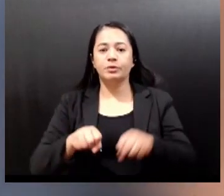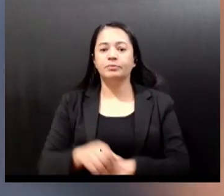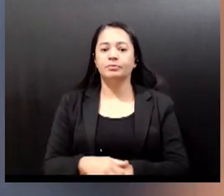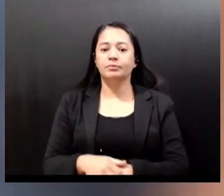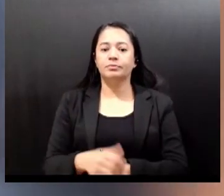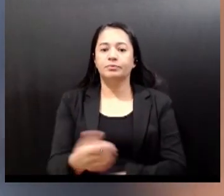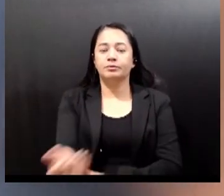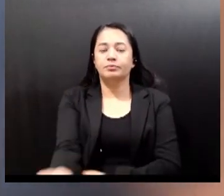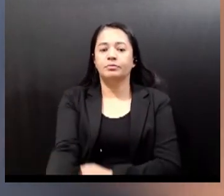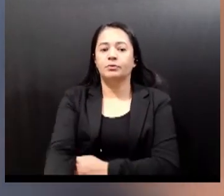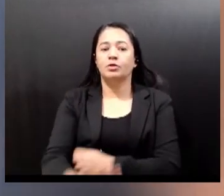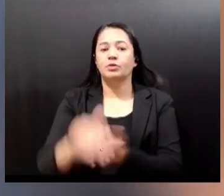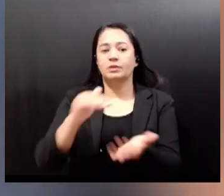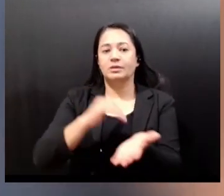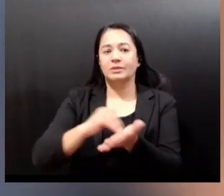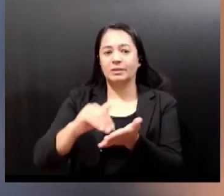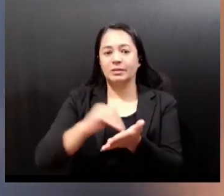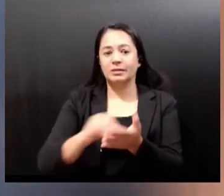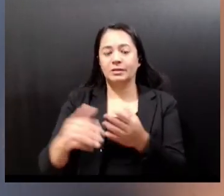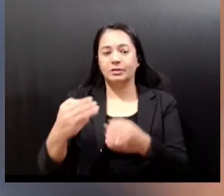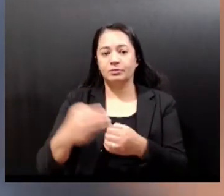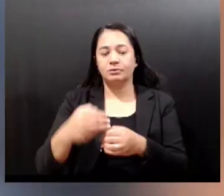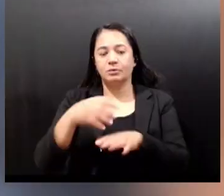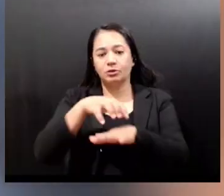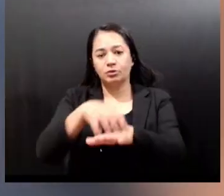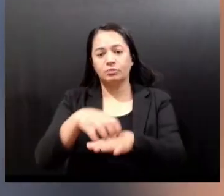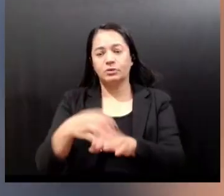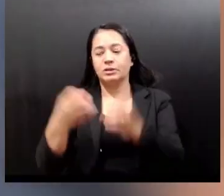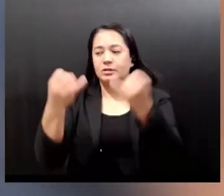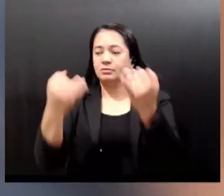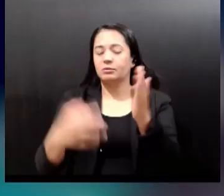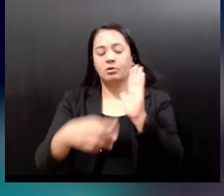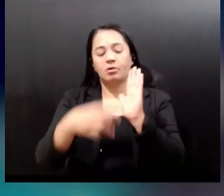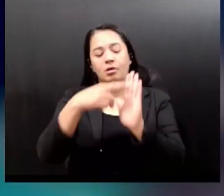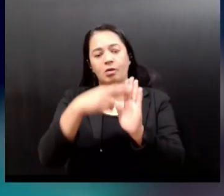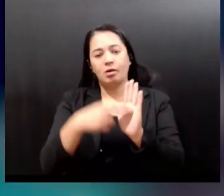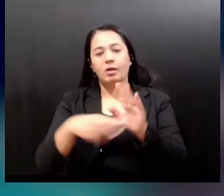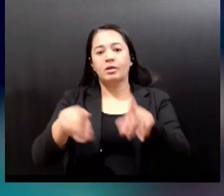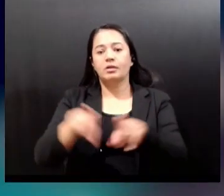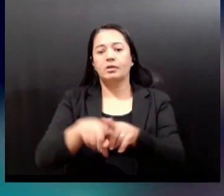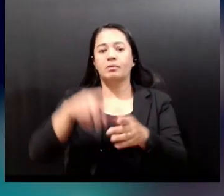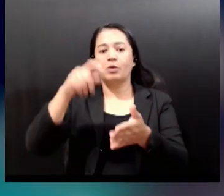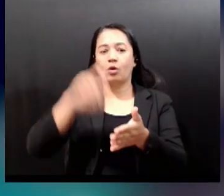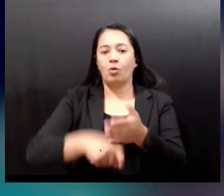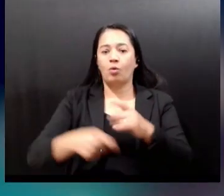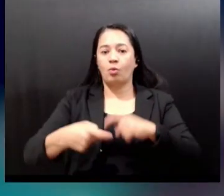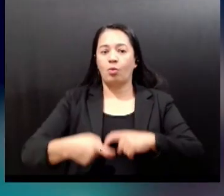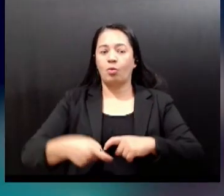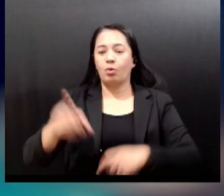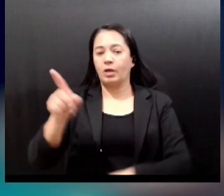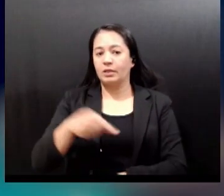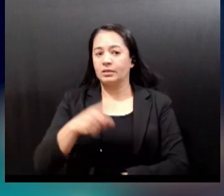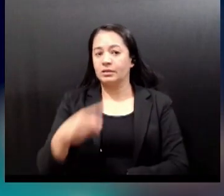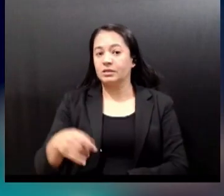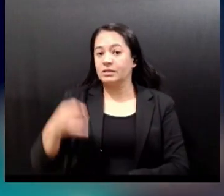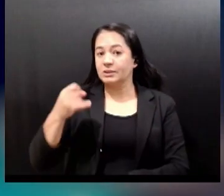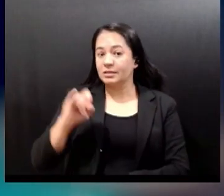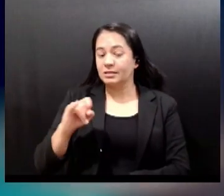falou sobre as regras para as advertências e até a suspensão do contrato, caso haja problemas com os